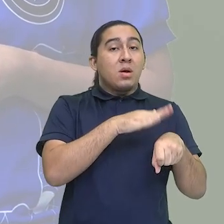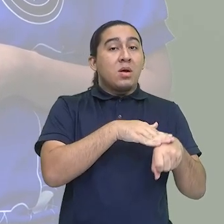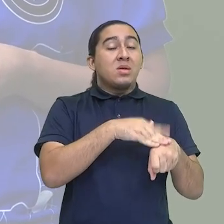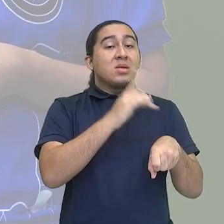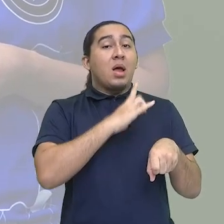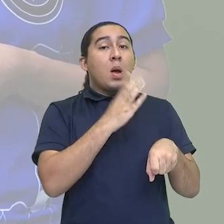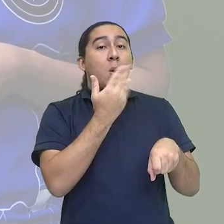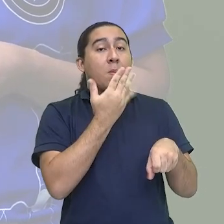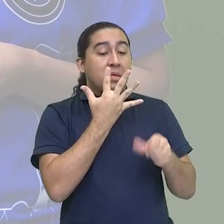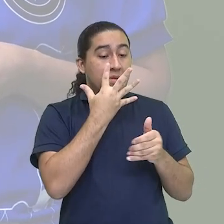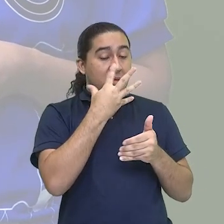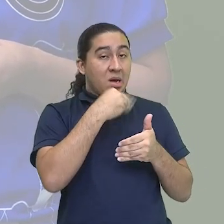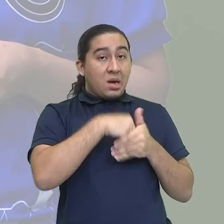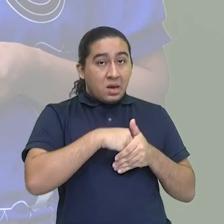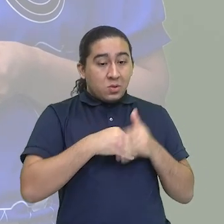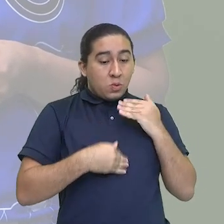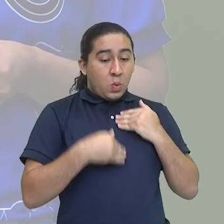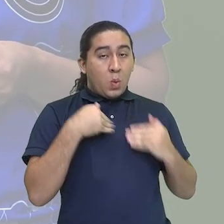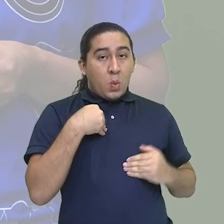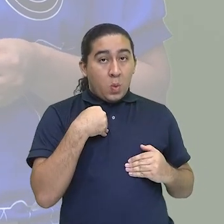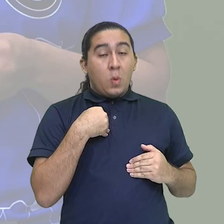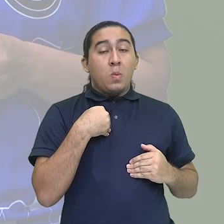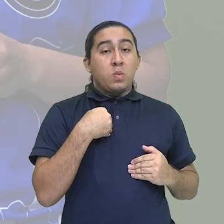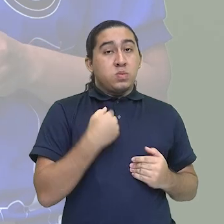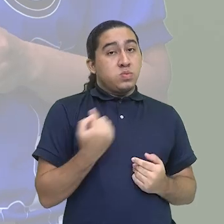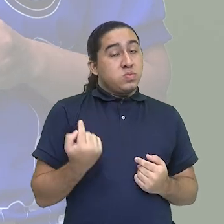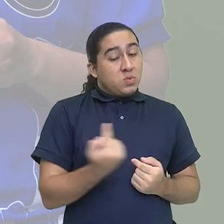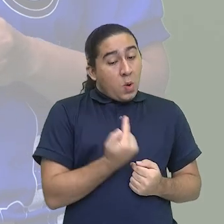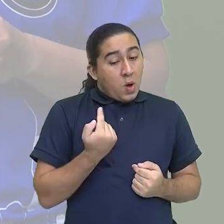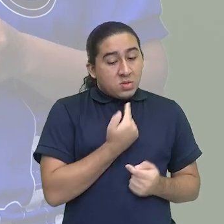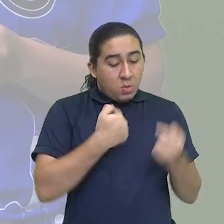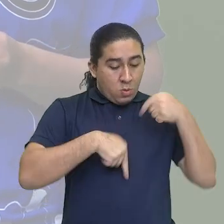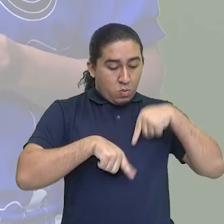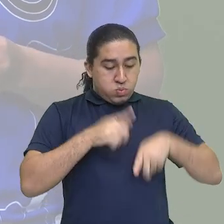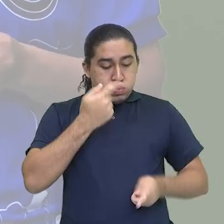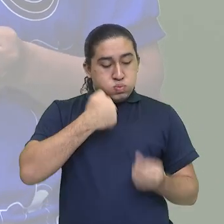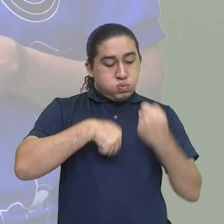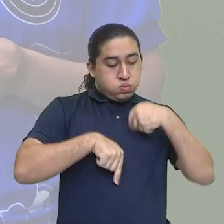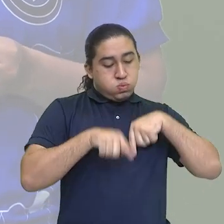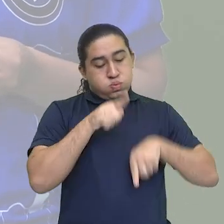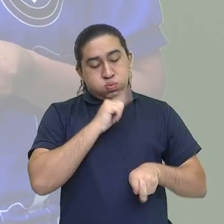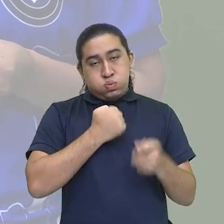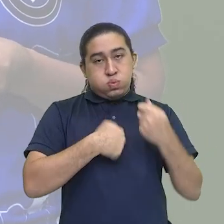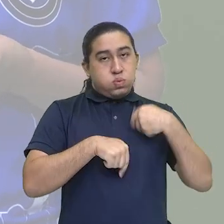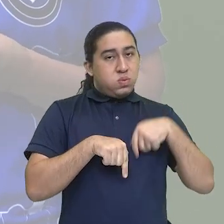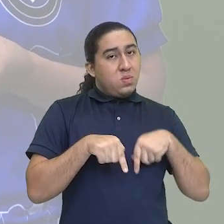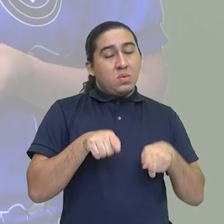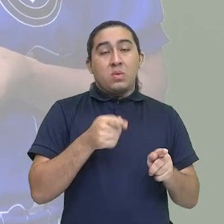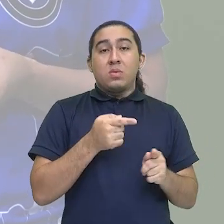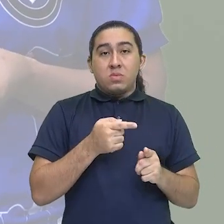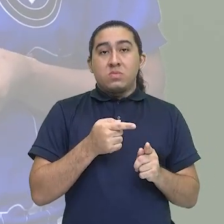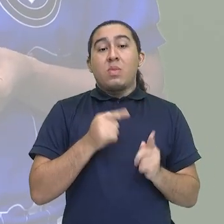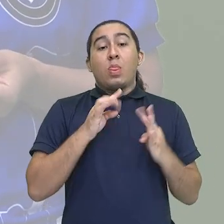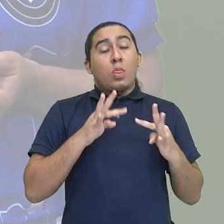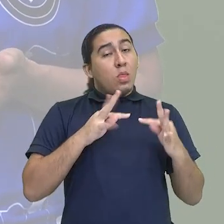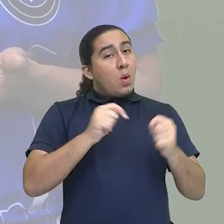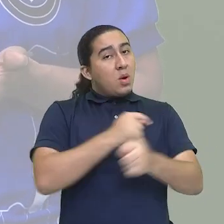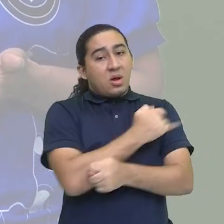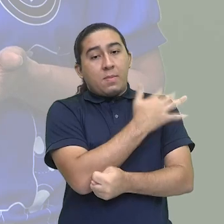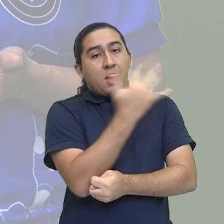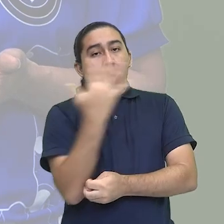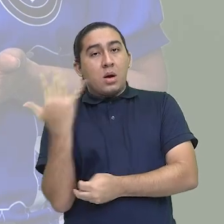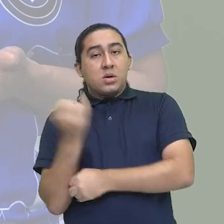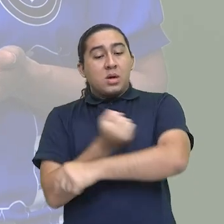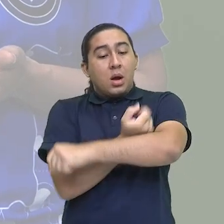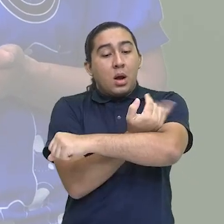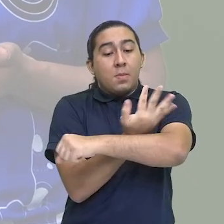algas unicelulares, né? Além disso, todos os seres que fazem parte do reino das plantas, né? O capim,